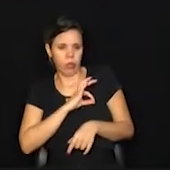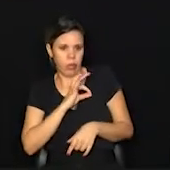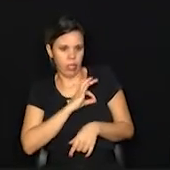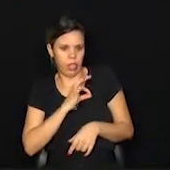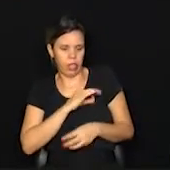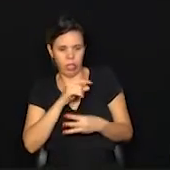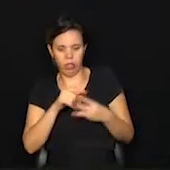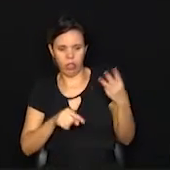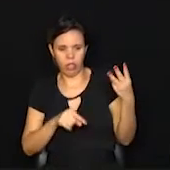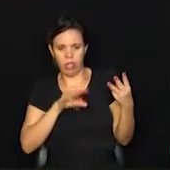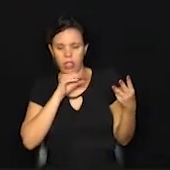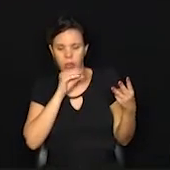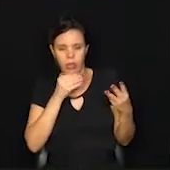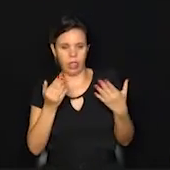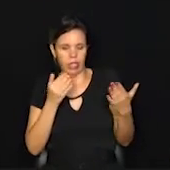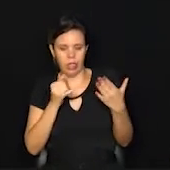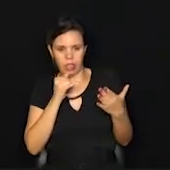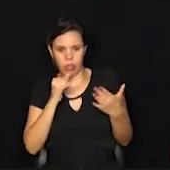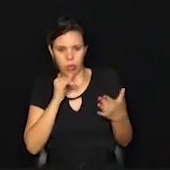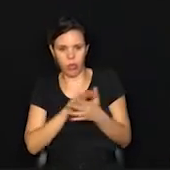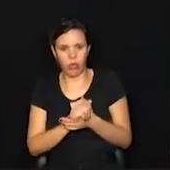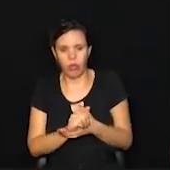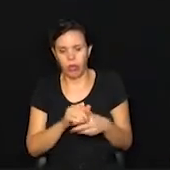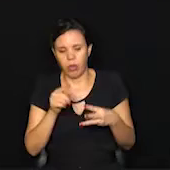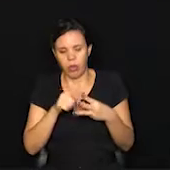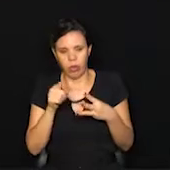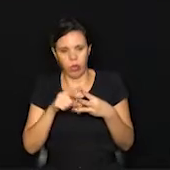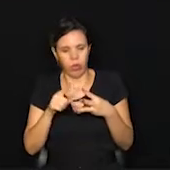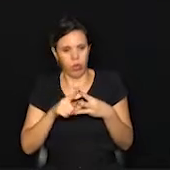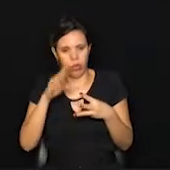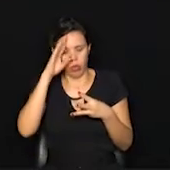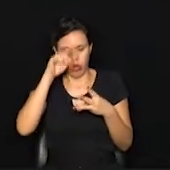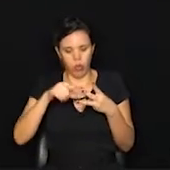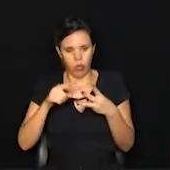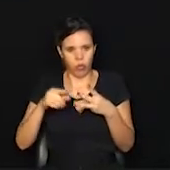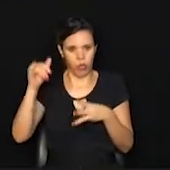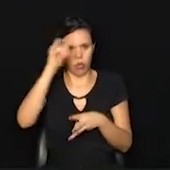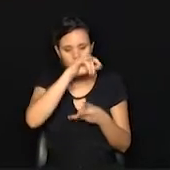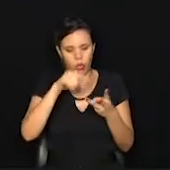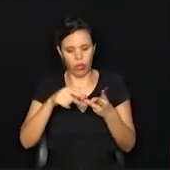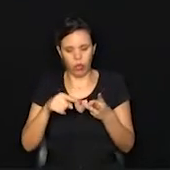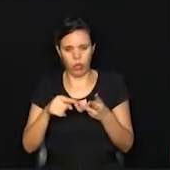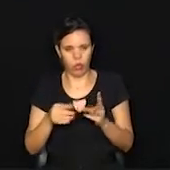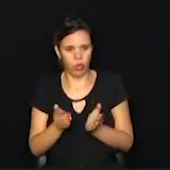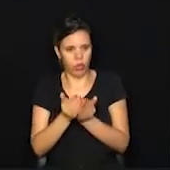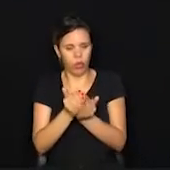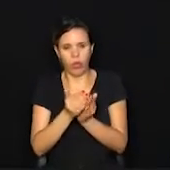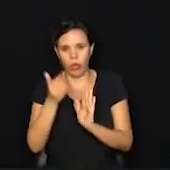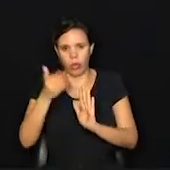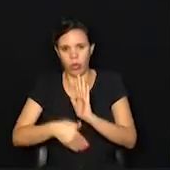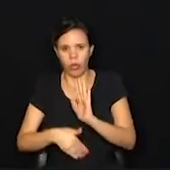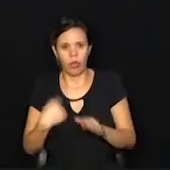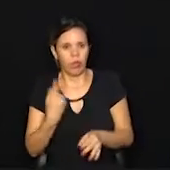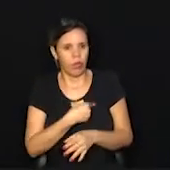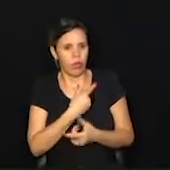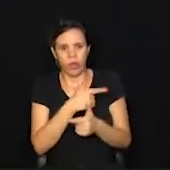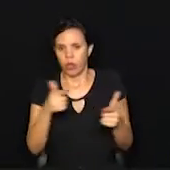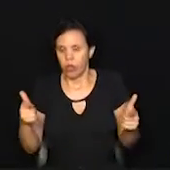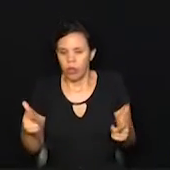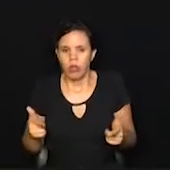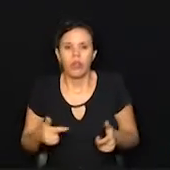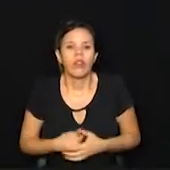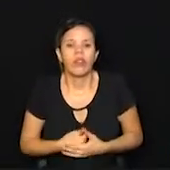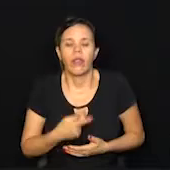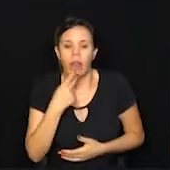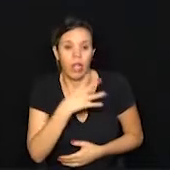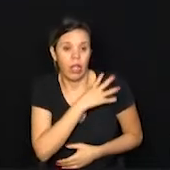né e é isso a junta militar uma um cara do exército cara da Marinha o cara dela Náutica é a prova de que a gente não deve chamar